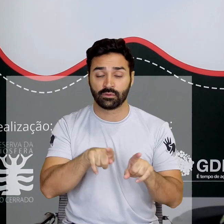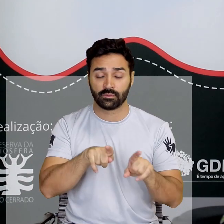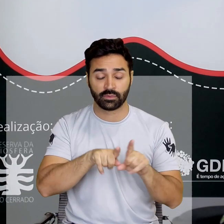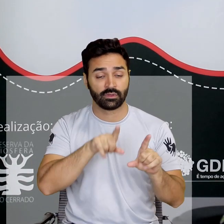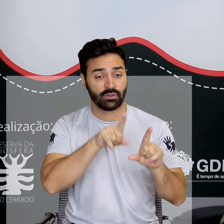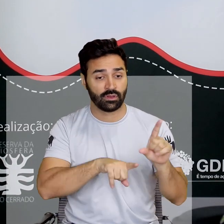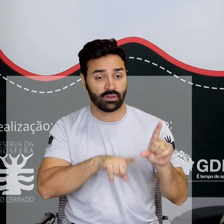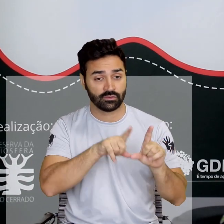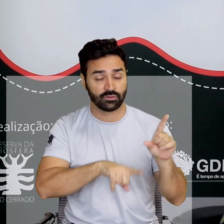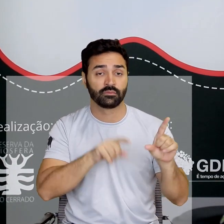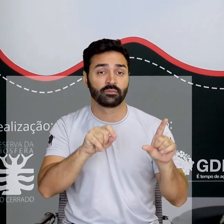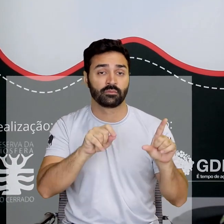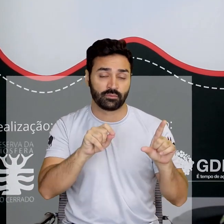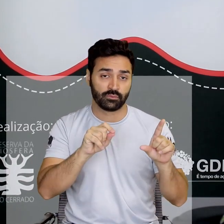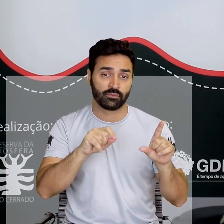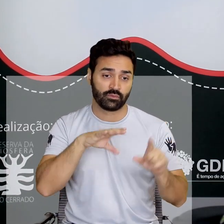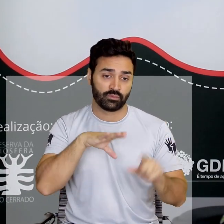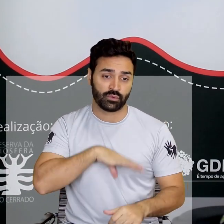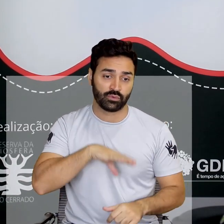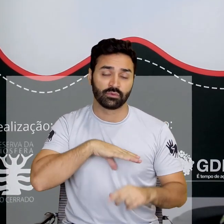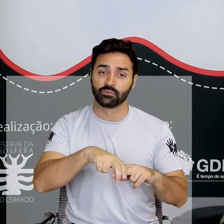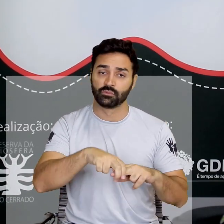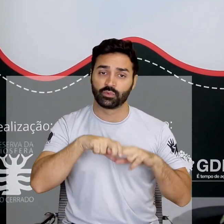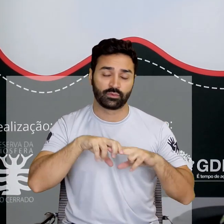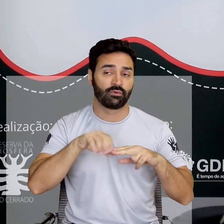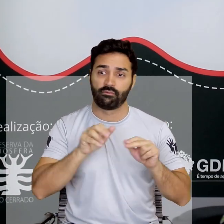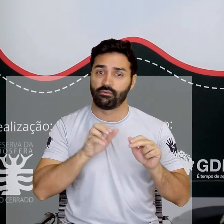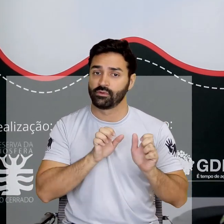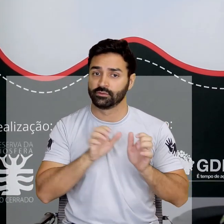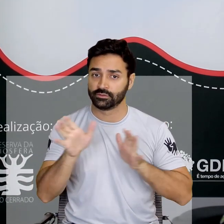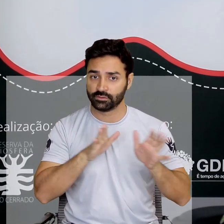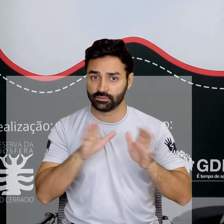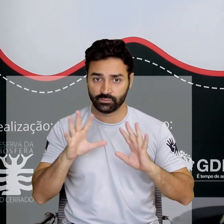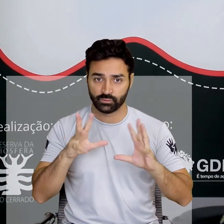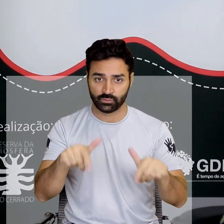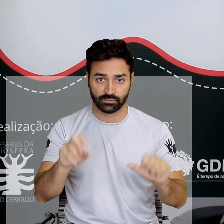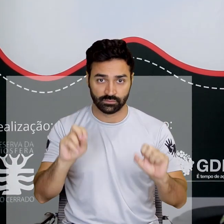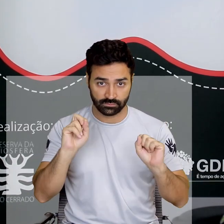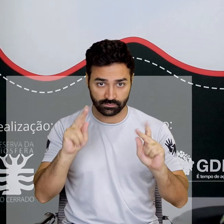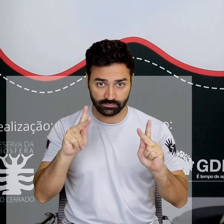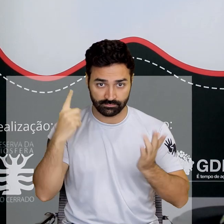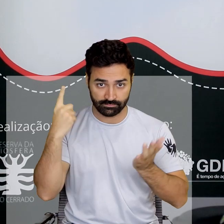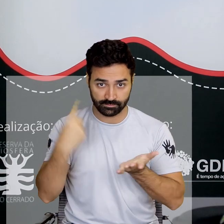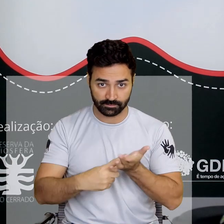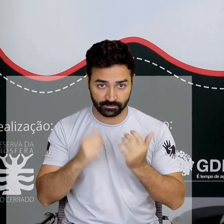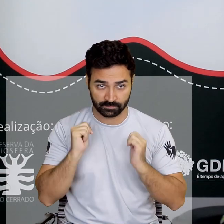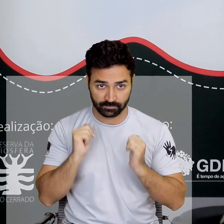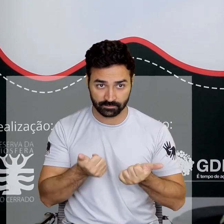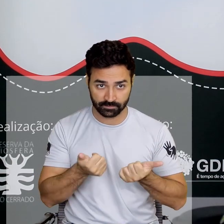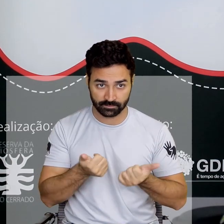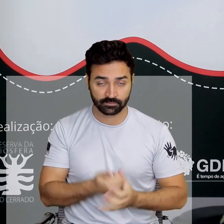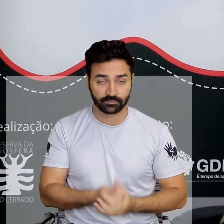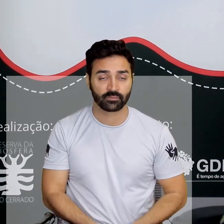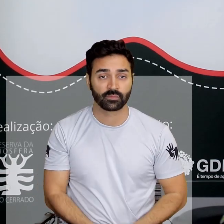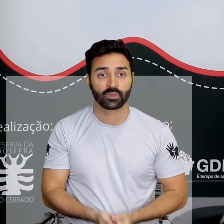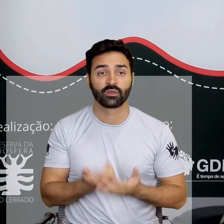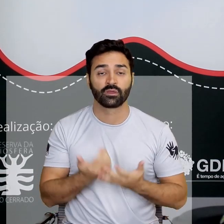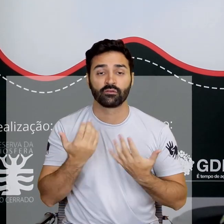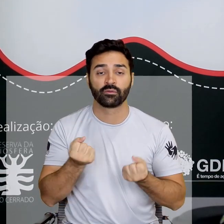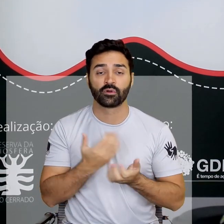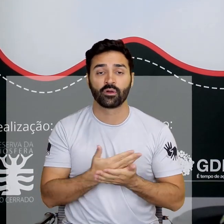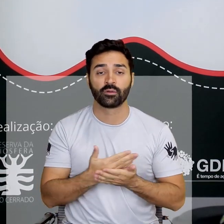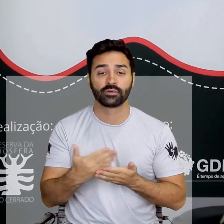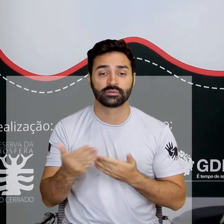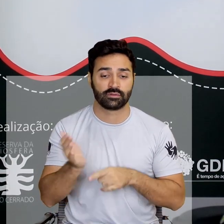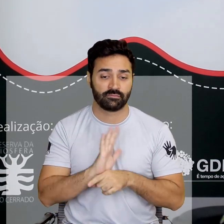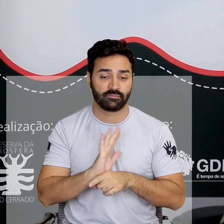também em português. Então ele é acessível para todo mundo. Combinado? Então nós vamos começar agora com o vídeo